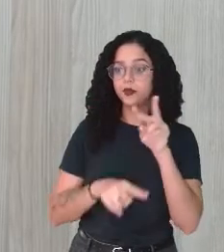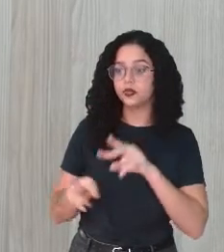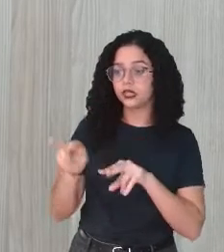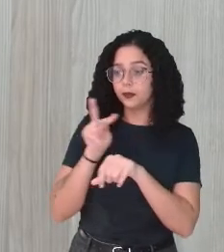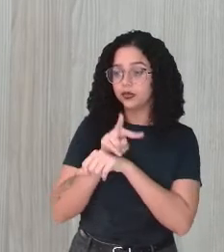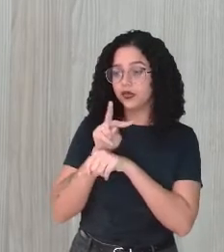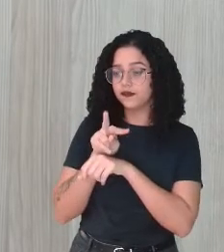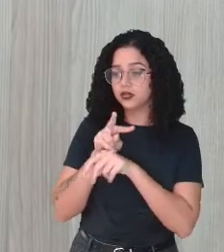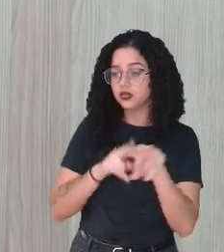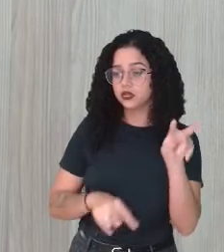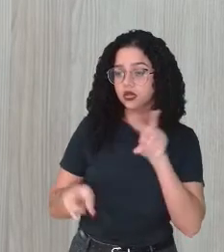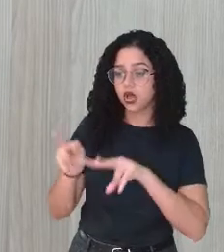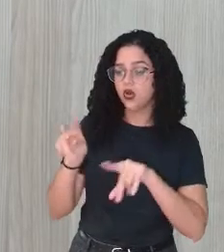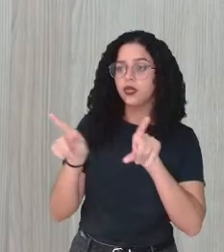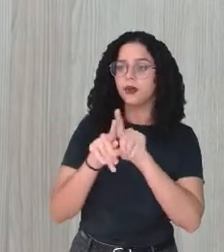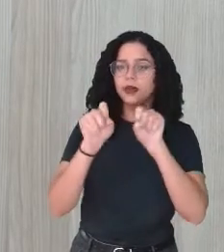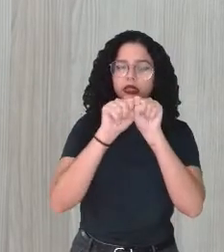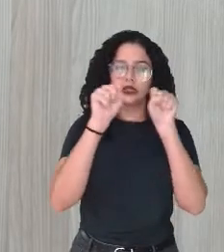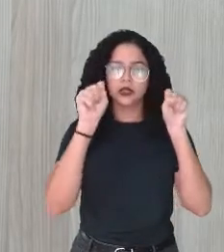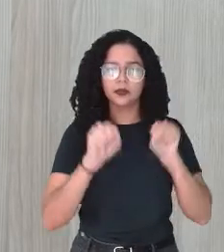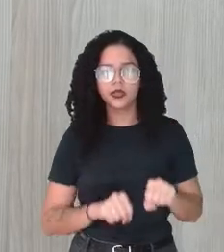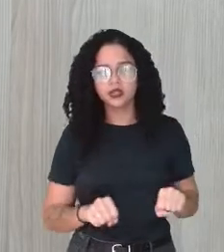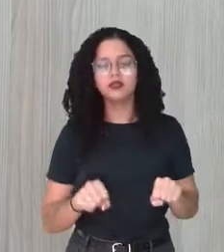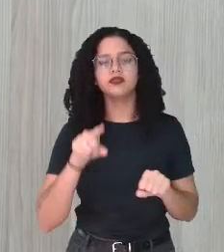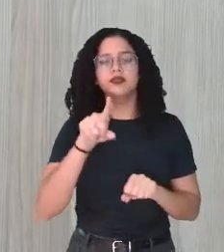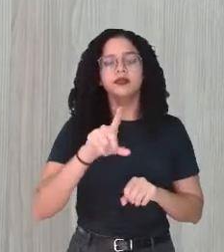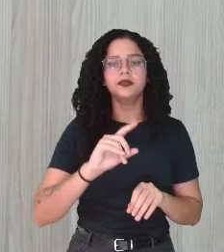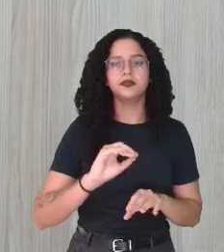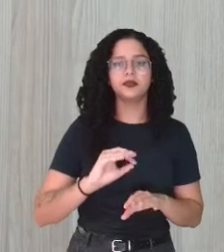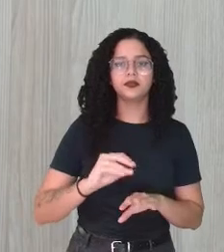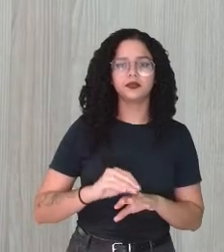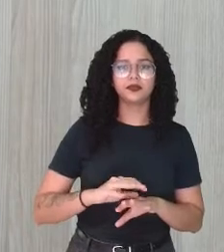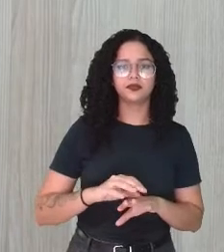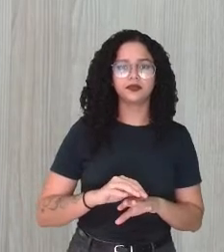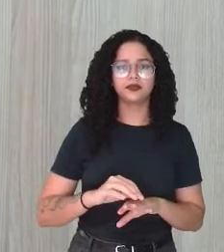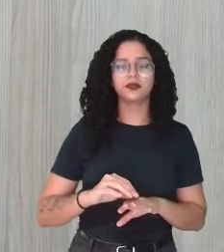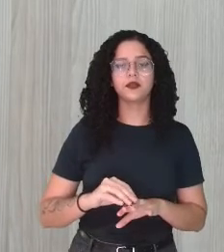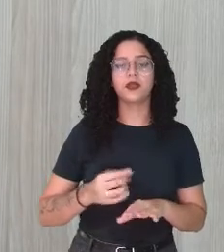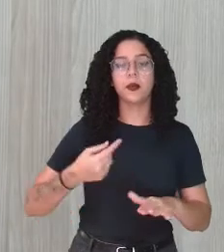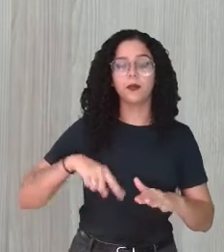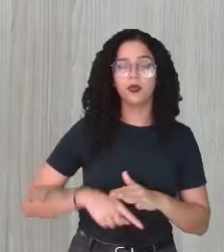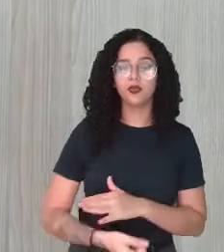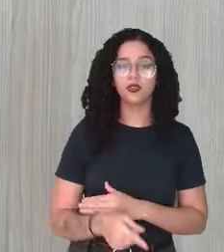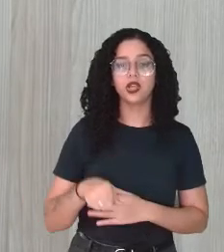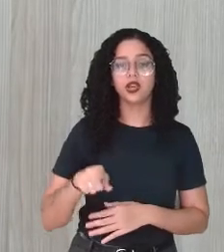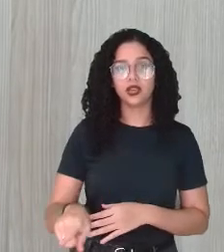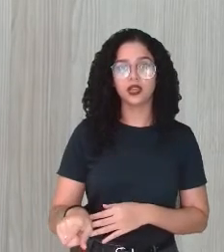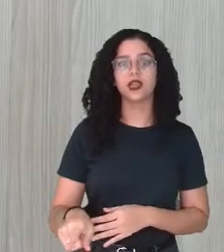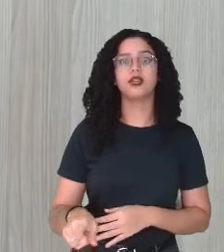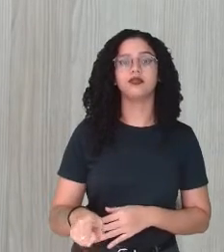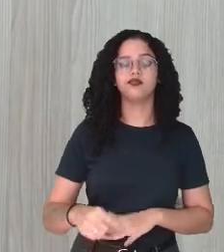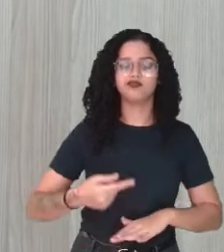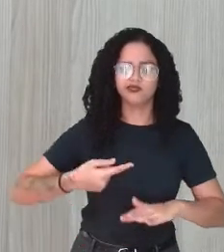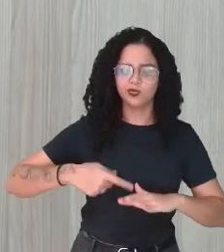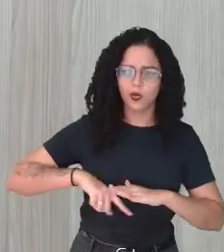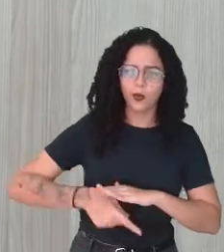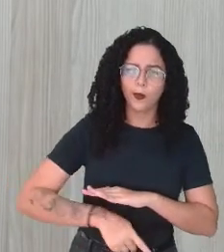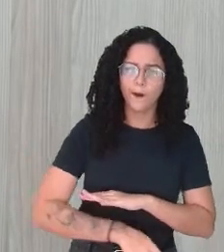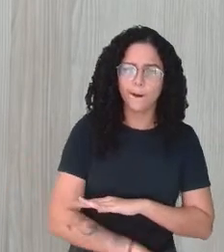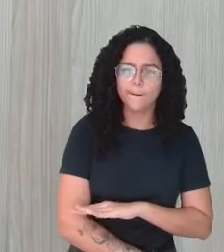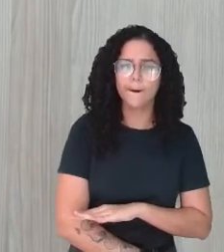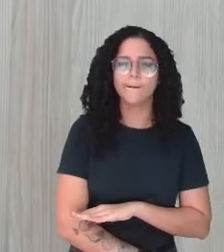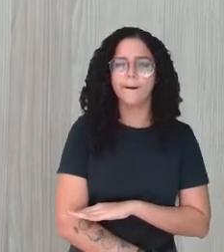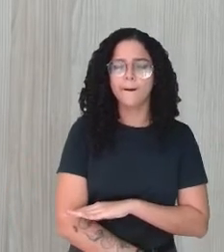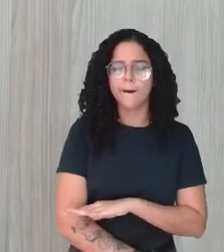observação, de sistematização, né, de você aprimorar, de aprofundar aquilo, ir na raiz da questão, né, e